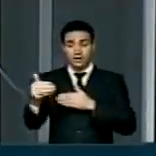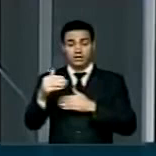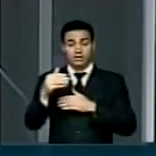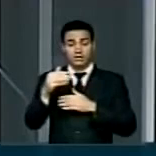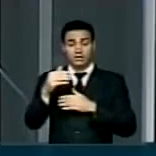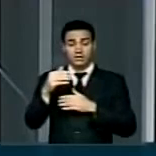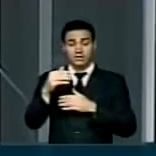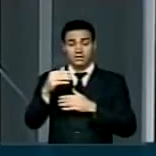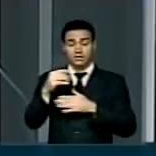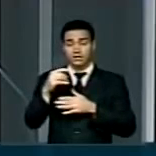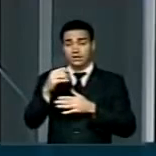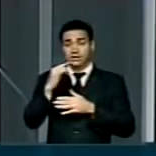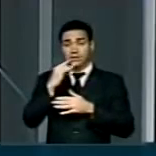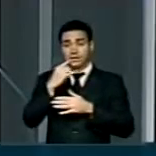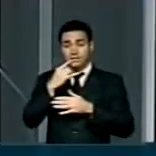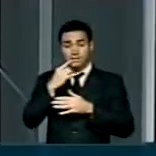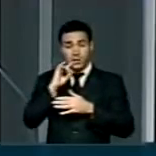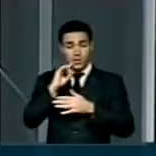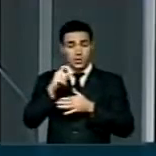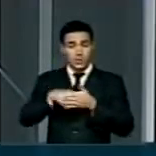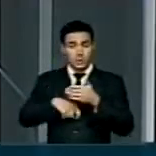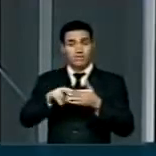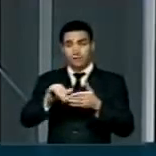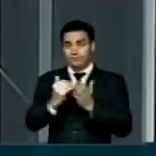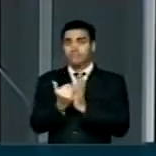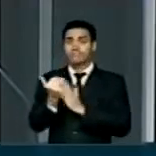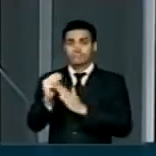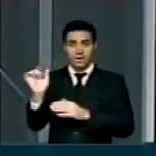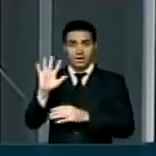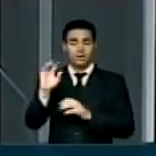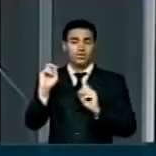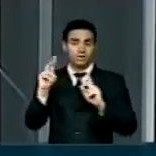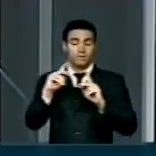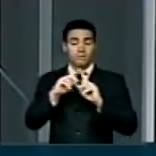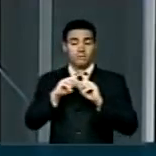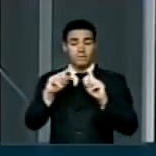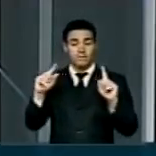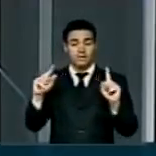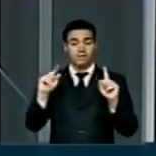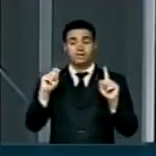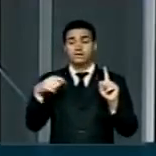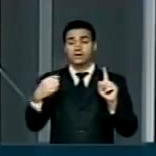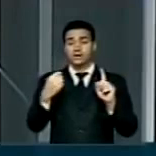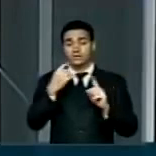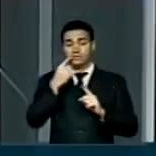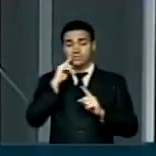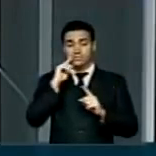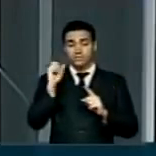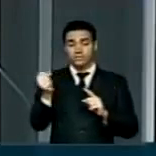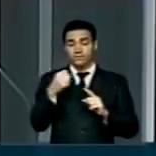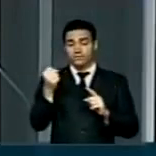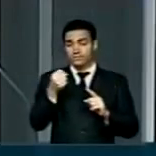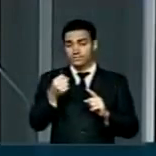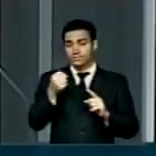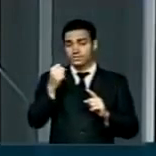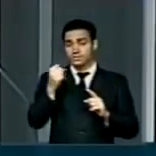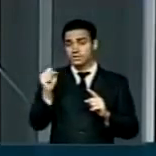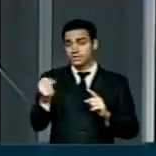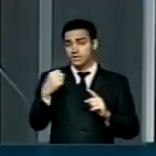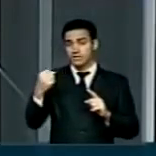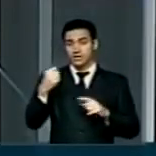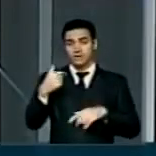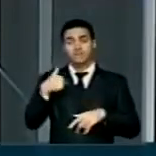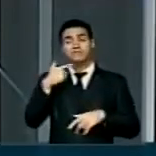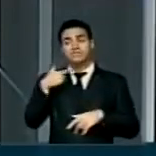álcool, imposto sobre a bebida, cerveja, etc., ainda vai lá. Porque isso, quem toma cerveja é voluntariamente. Você vai tomar